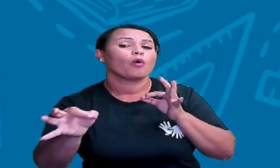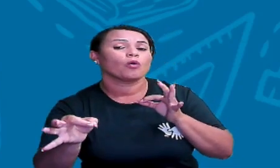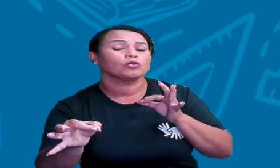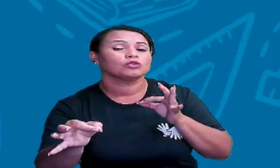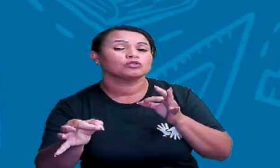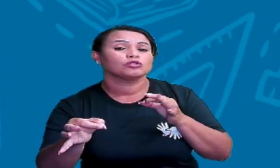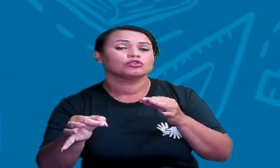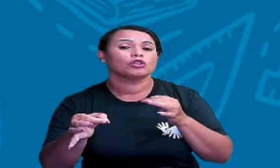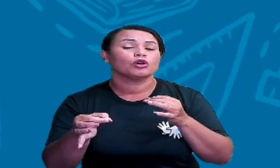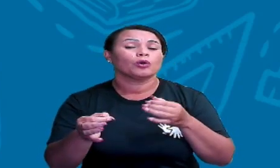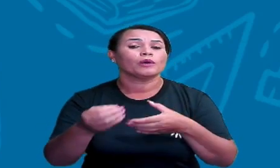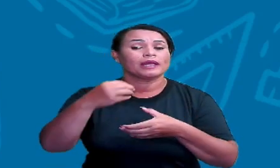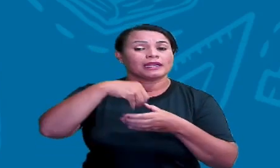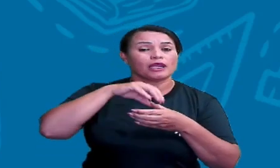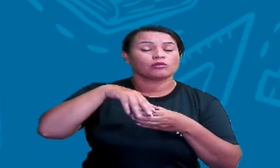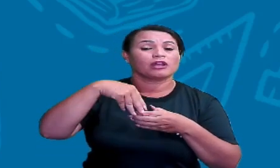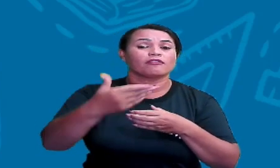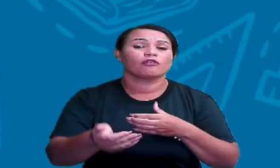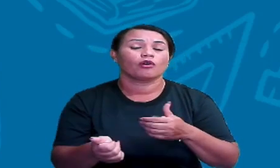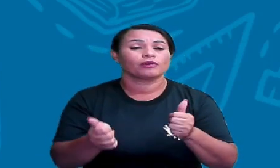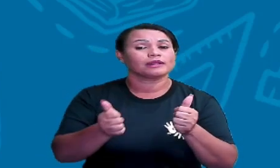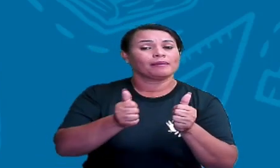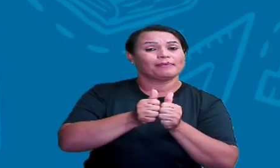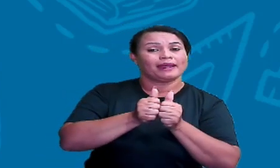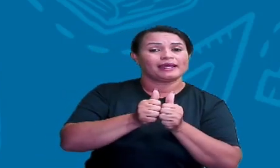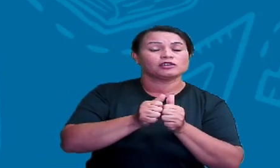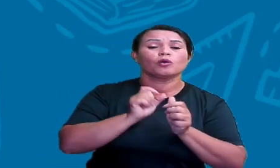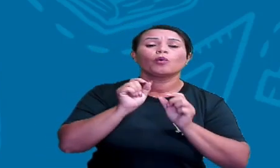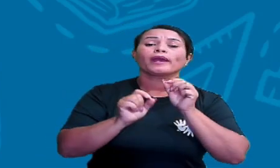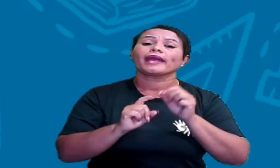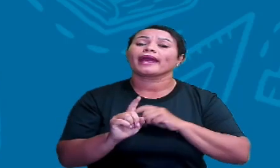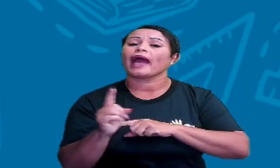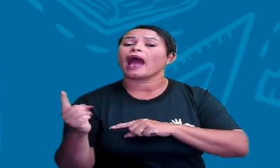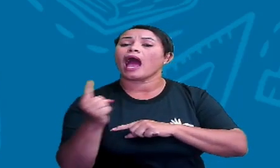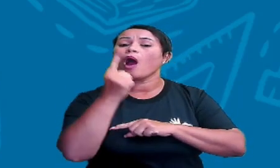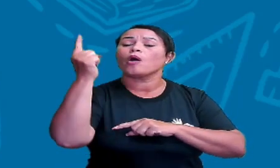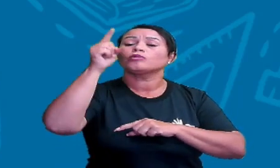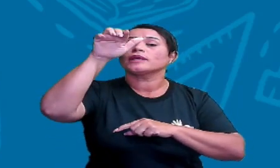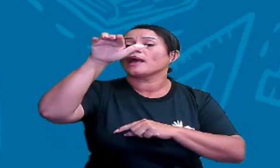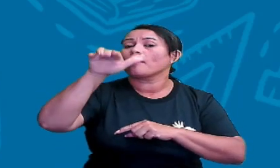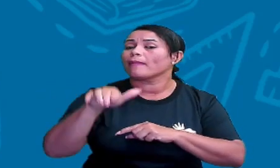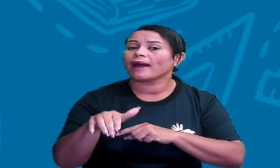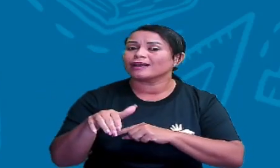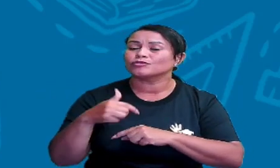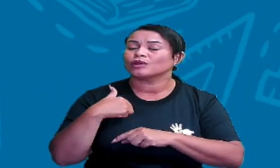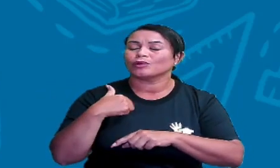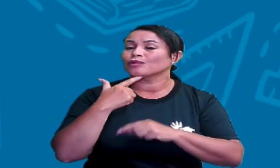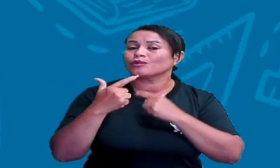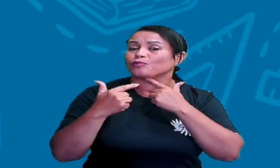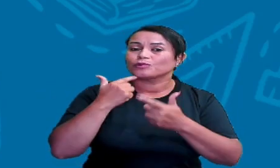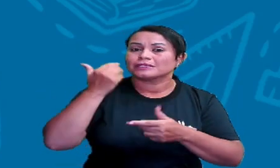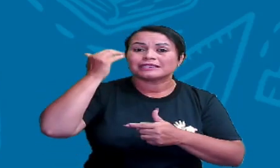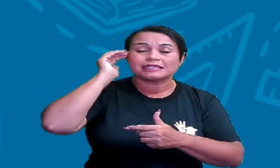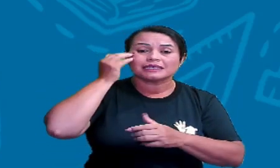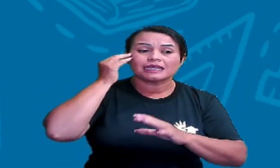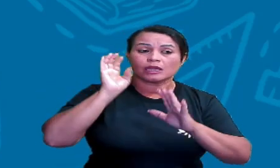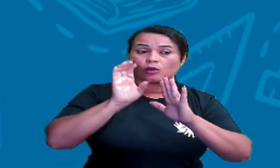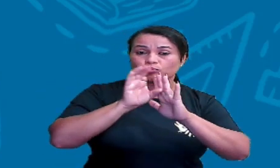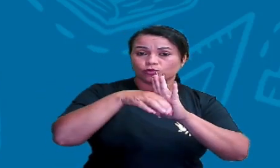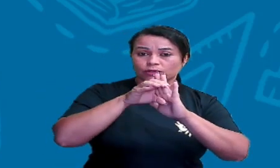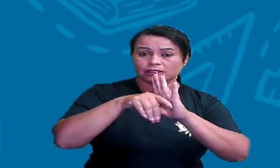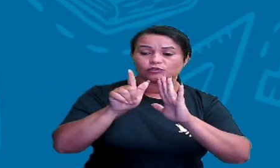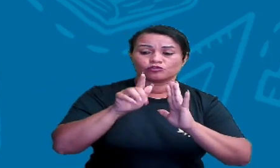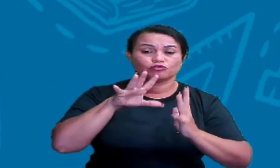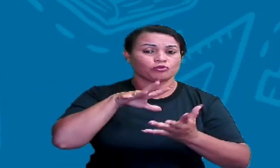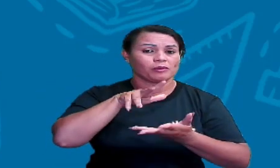próximo, o que é dentro, o que é fora, o que é alto, o que é baixo, eu não consigo entender os conceitos de